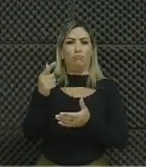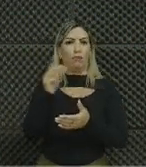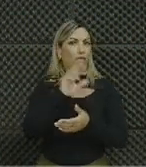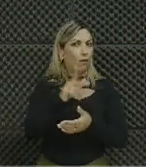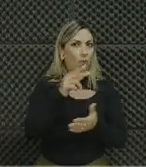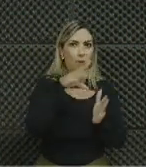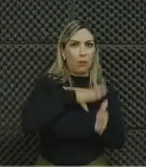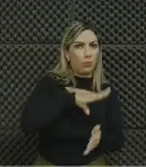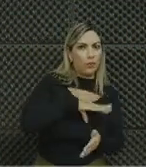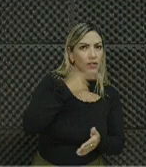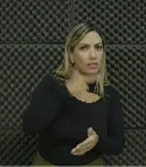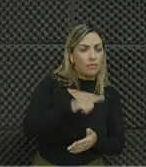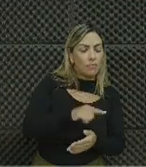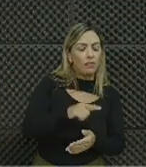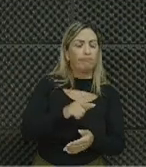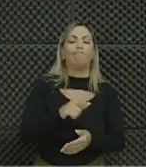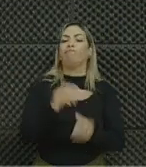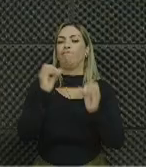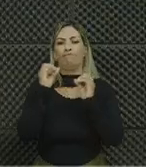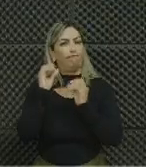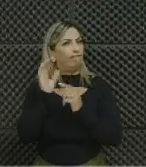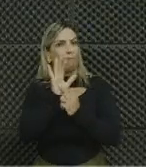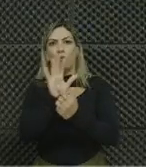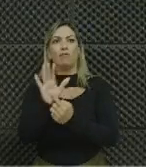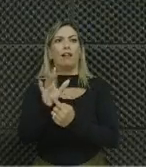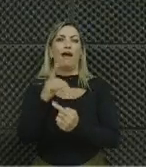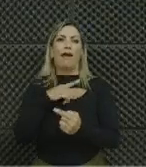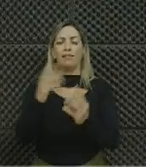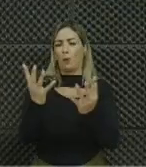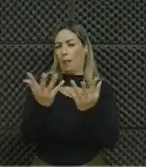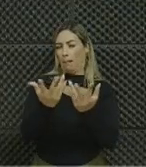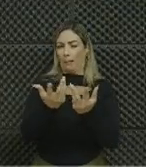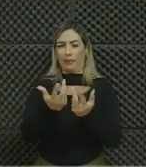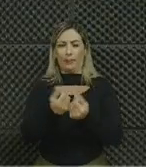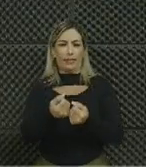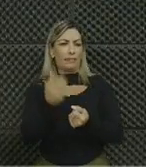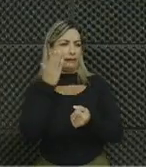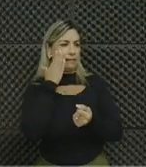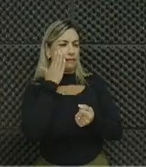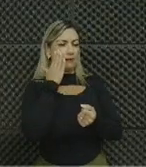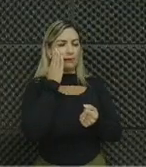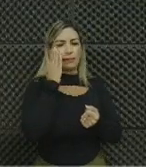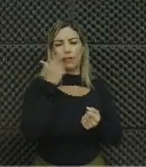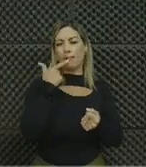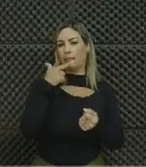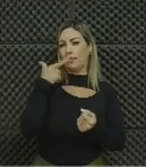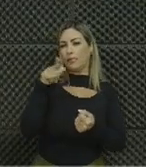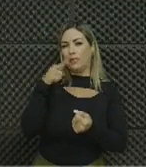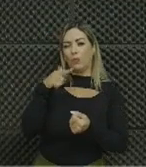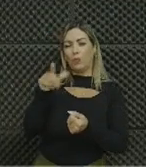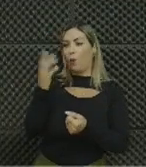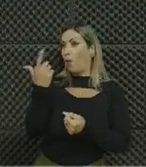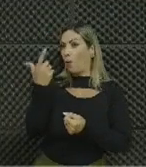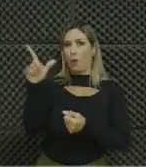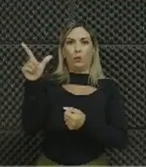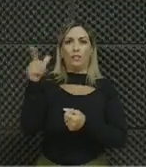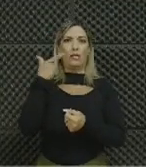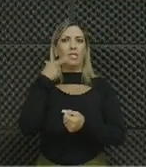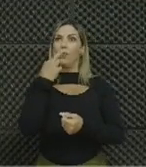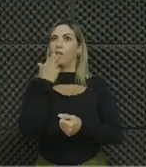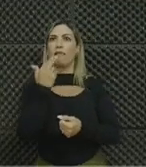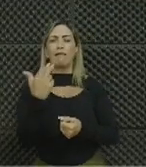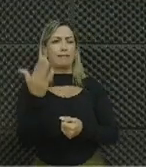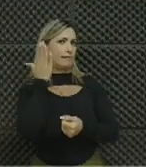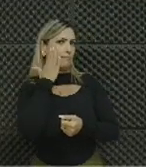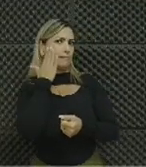portuguesa, digamos que você queira mostrar que você tem uma habilidade, assim, que você tem um domínio grandíssimo da língua